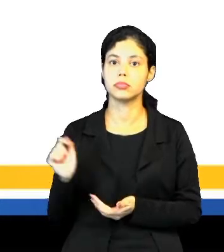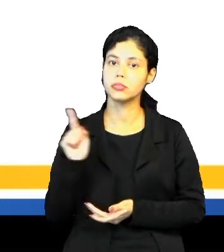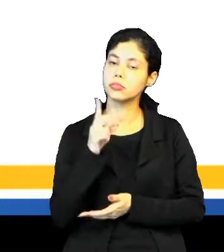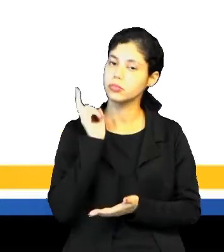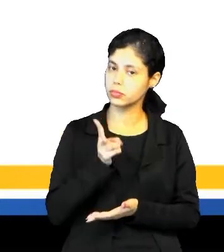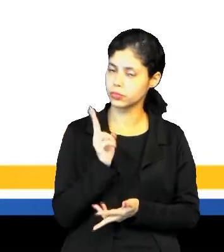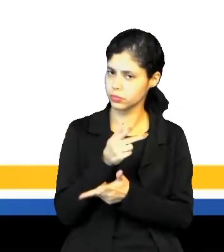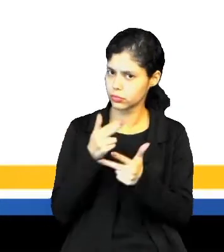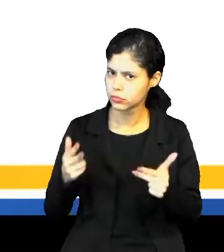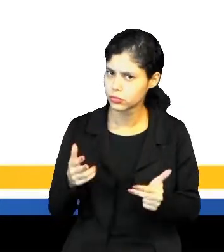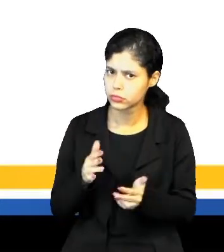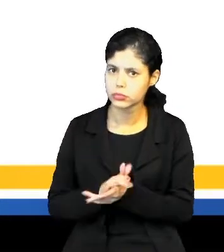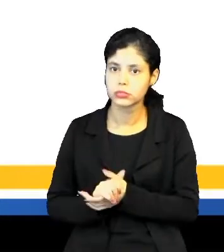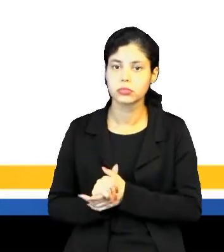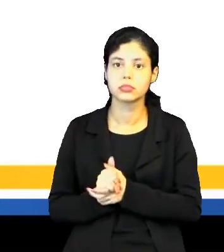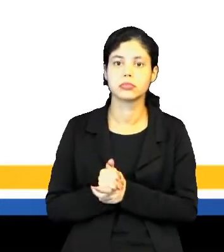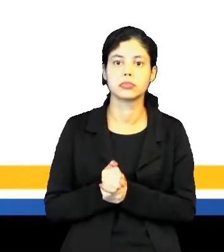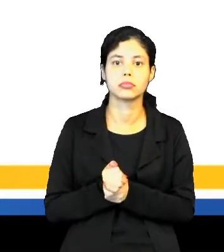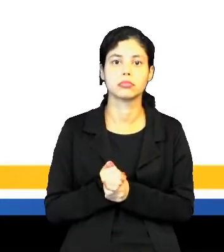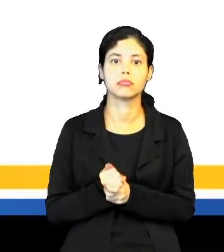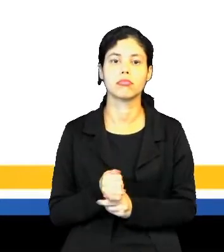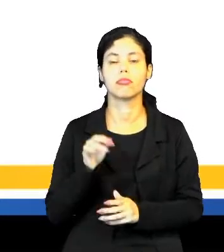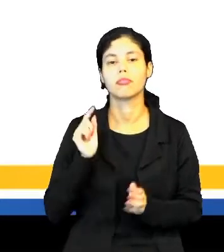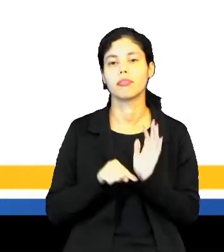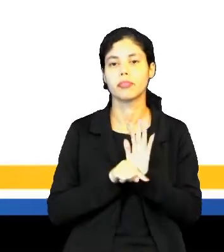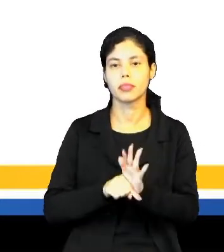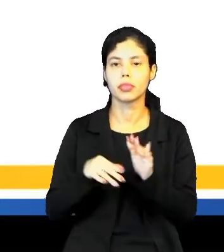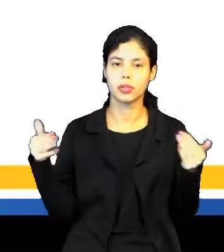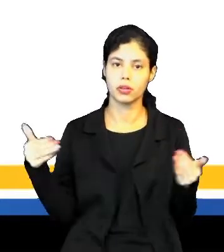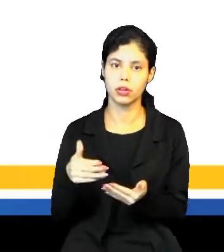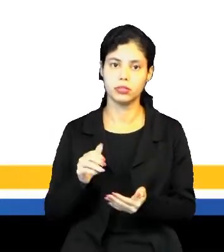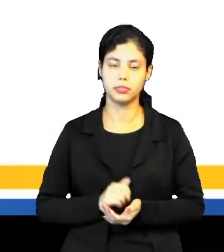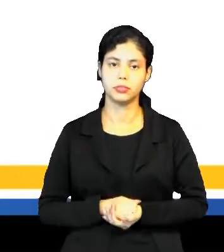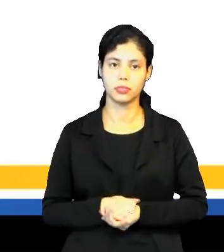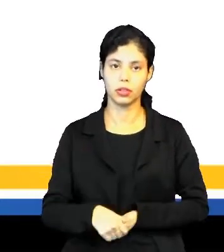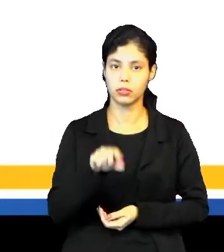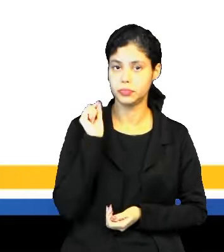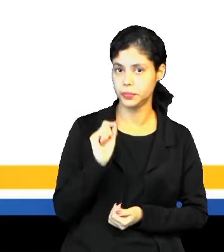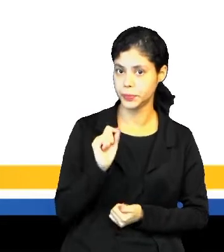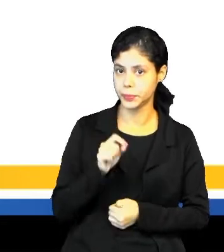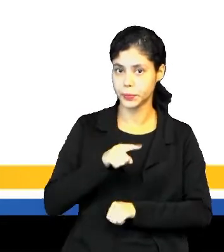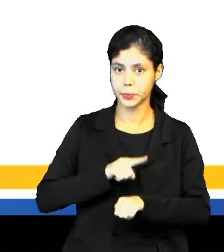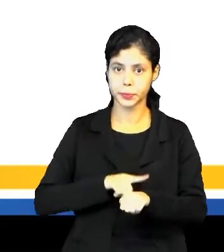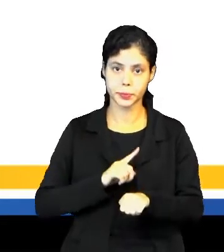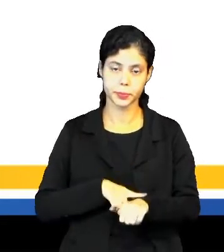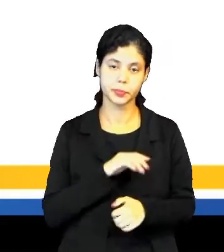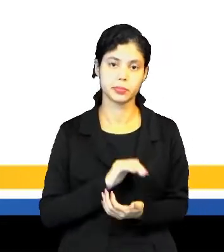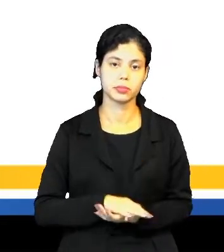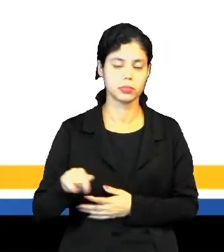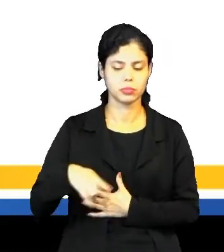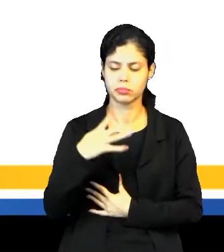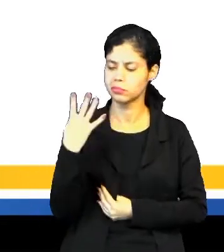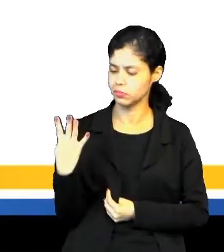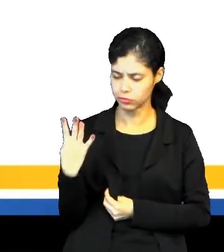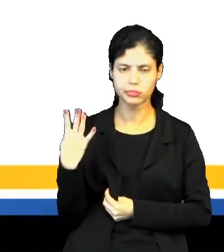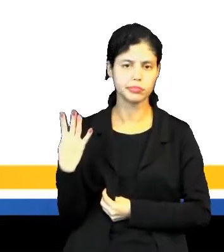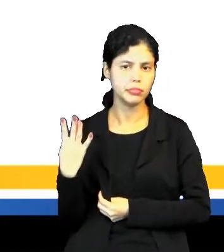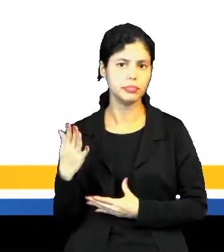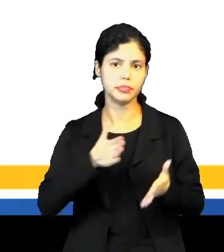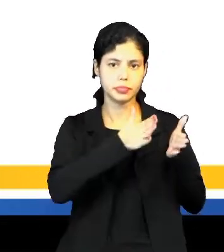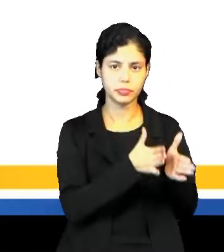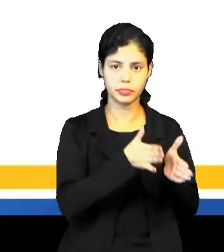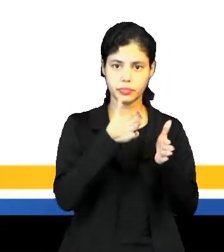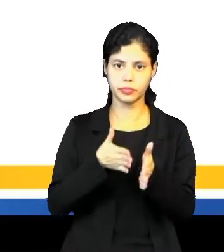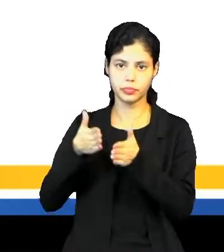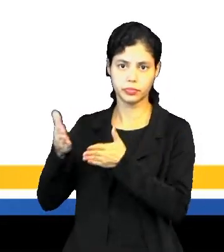são a mesma coisa? Então, essas definições que nós veremos agora. O tempo histórico é uma forma de contar o tempo a